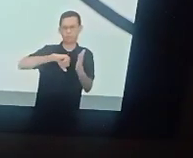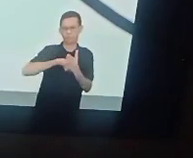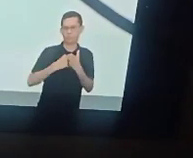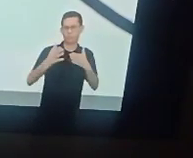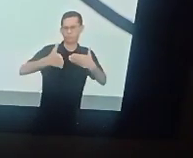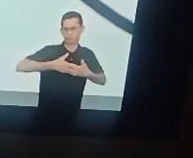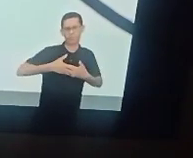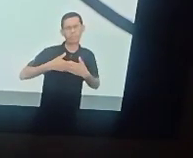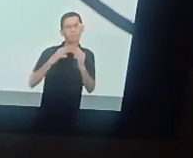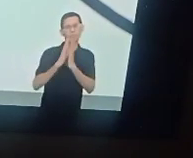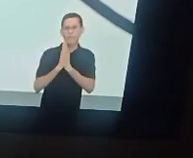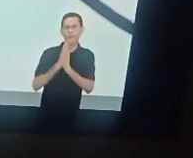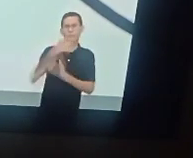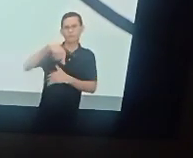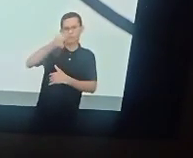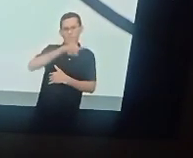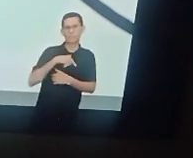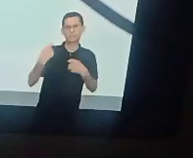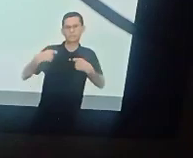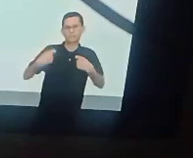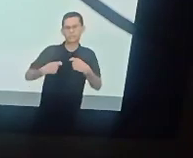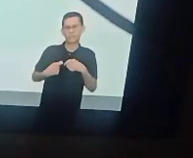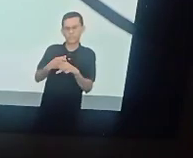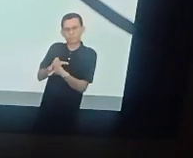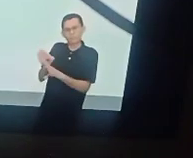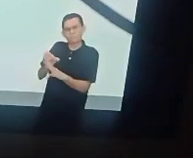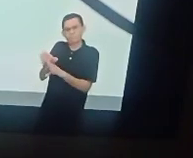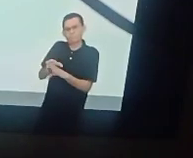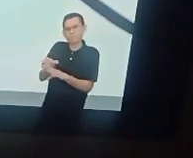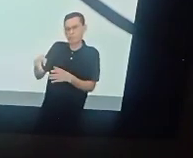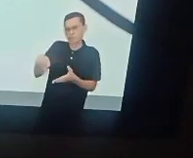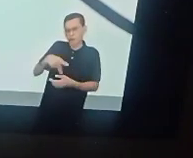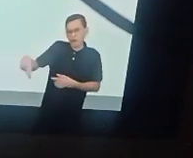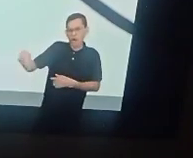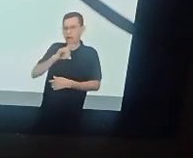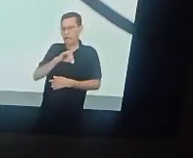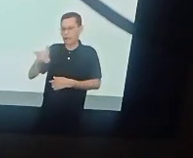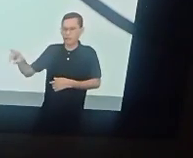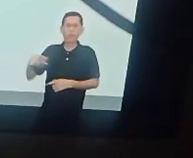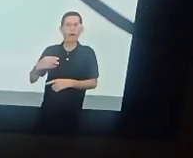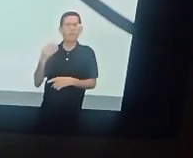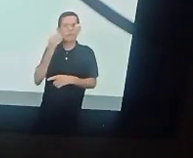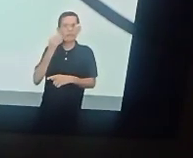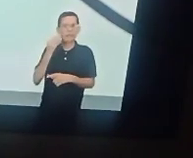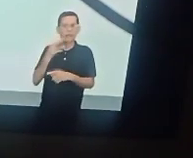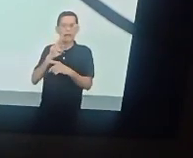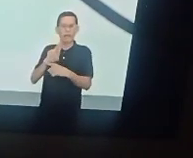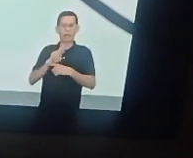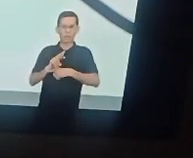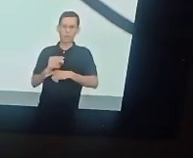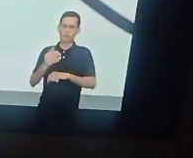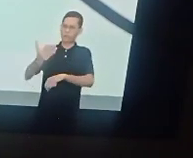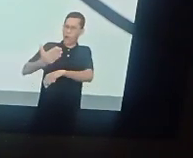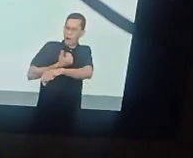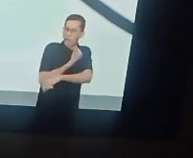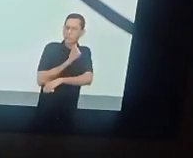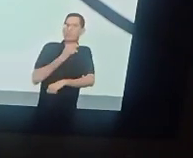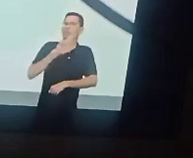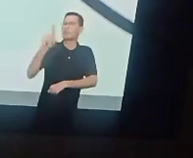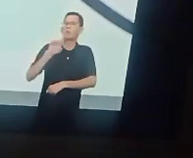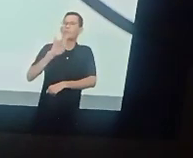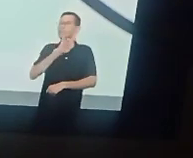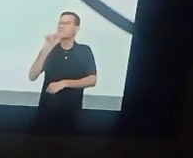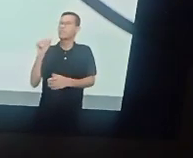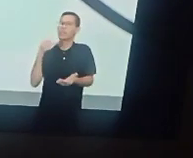deixem, orientem os docentes para que eles não deixem o recurso para o último dia. Não deixe para se inscrever no